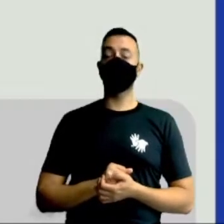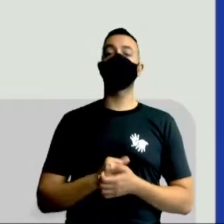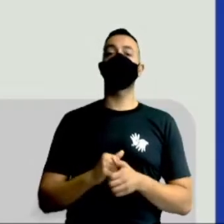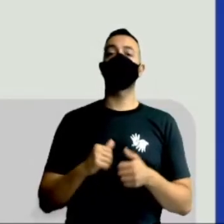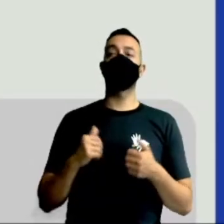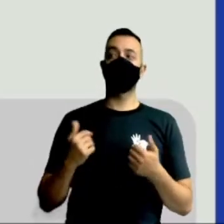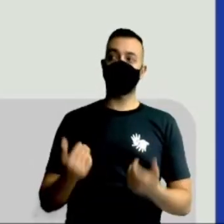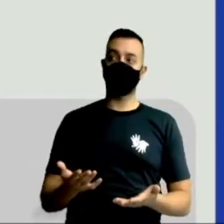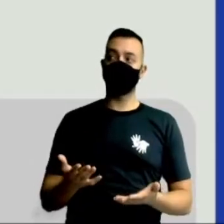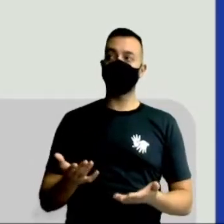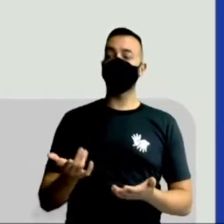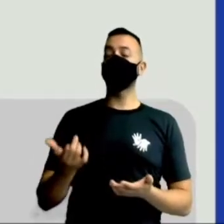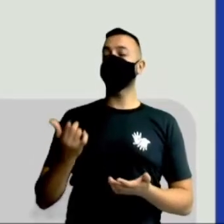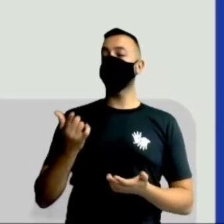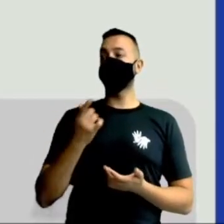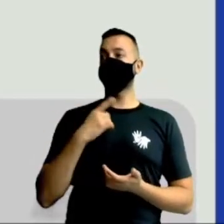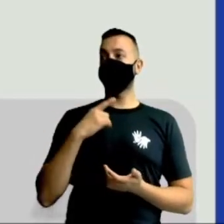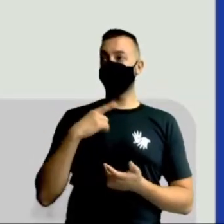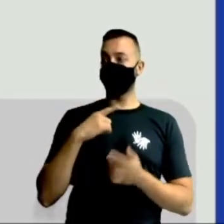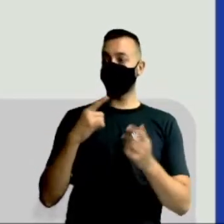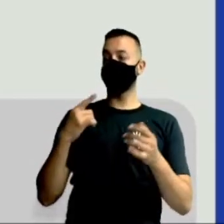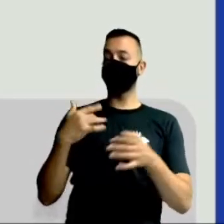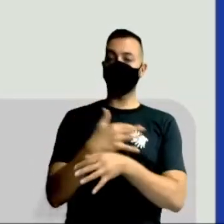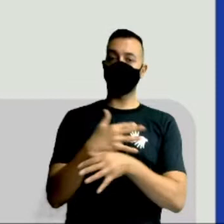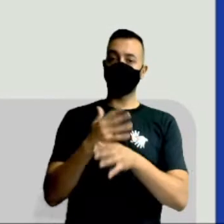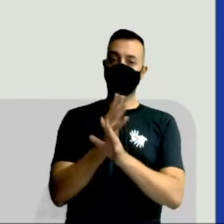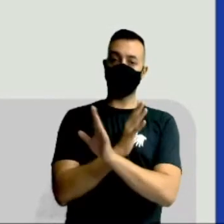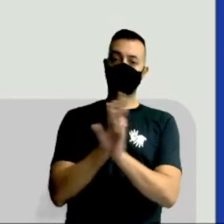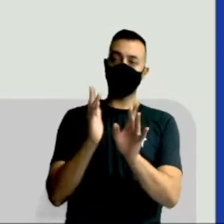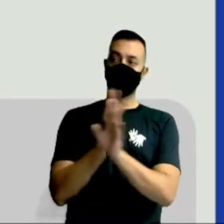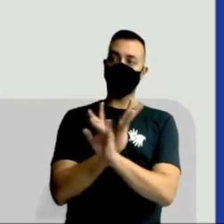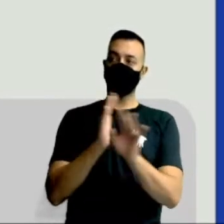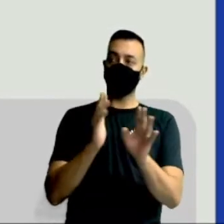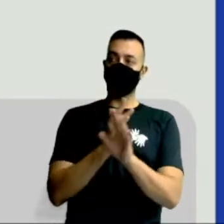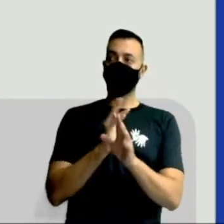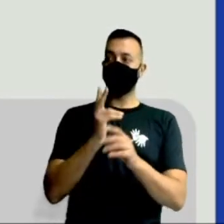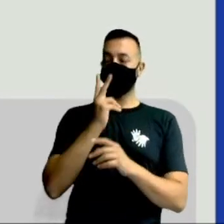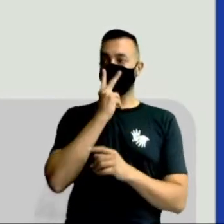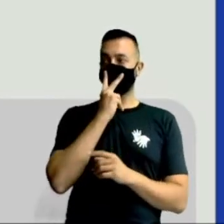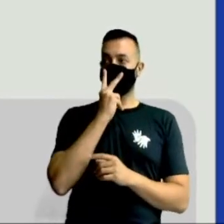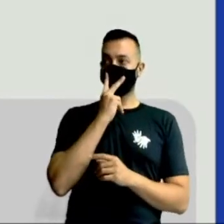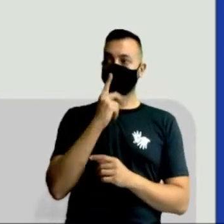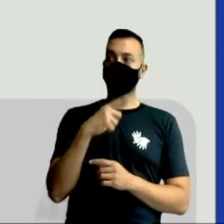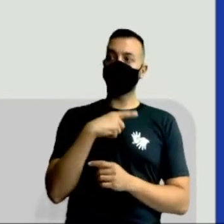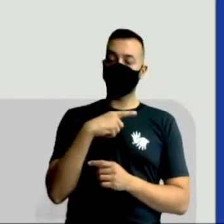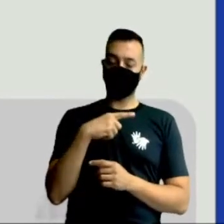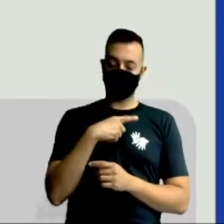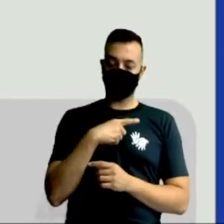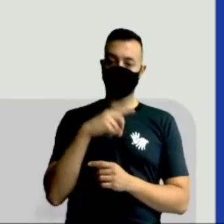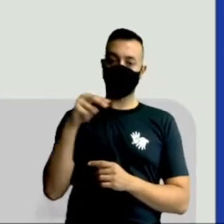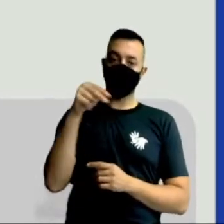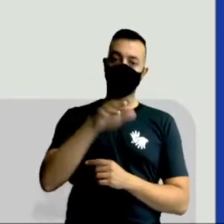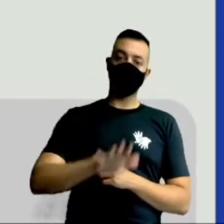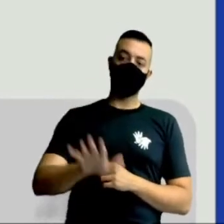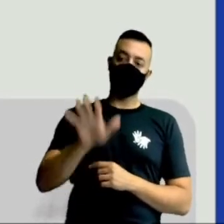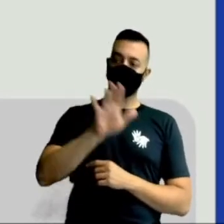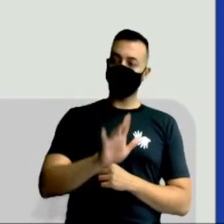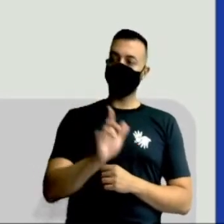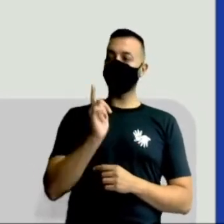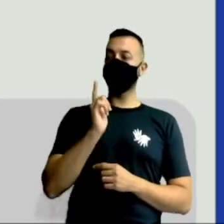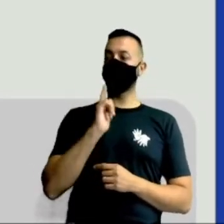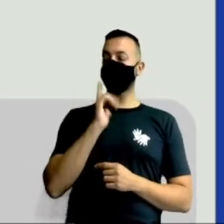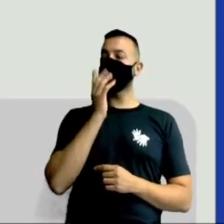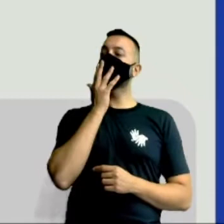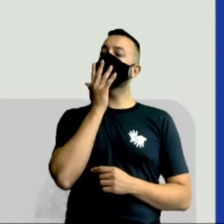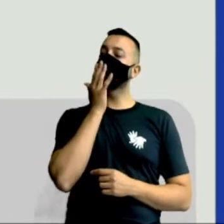Aí a gente vai para a questão da urbanização da cidade. Vitória de Santo Antão, ela faz parte do Nordeste, que está representada aqui